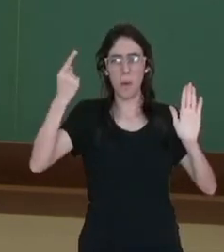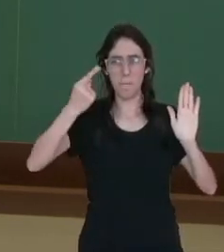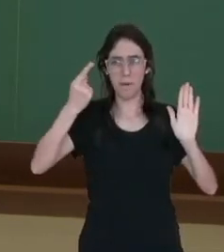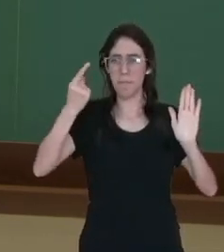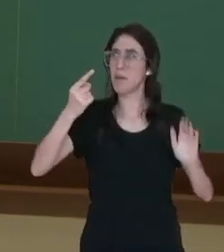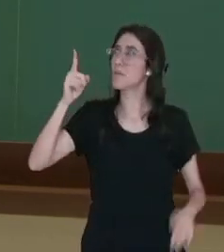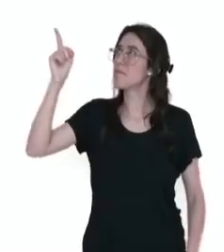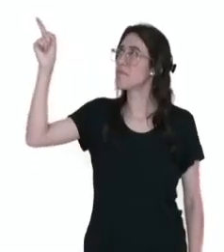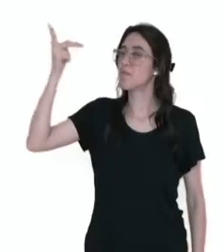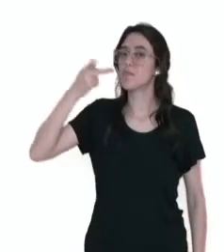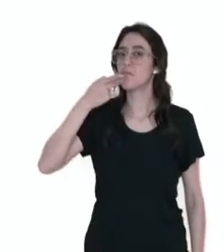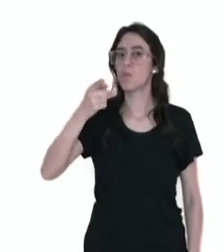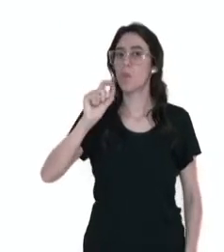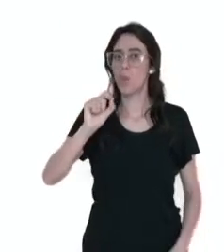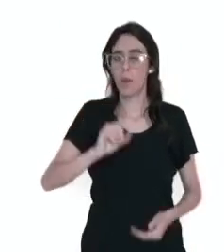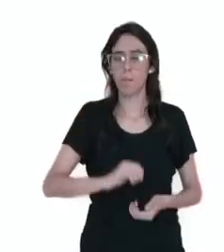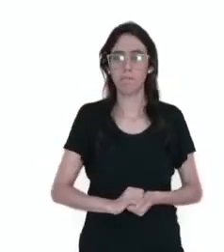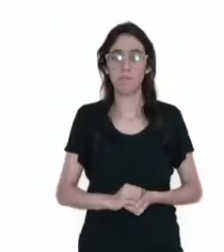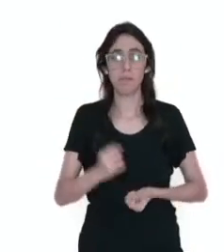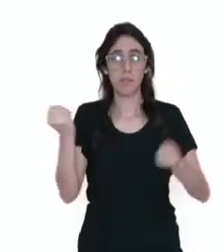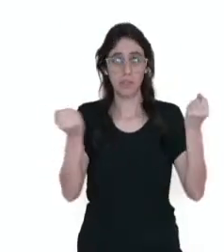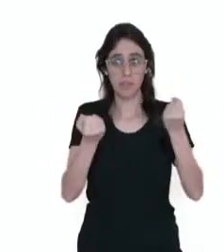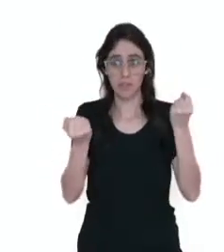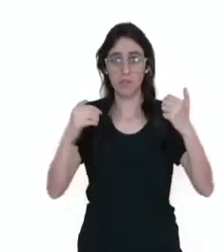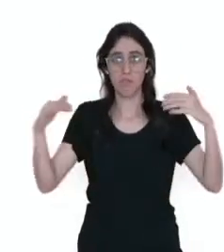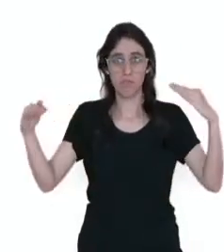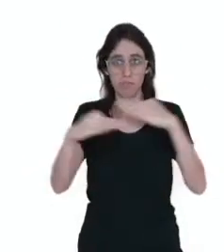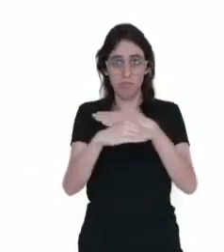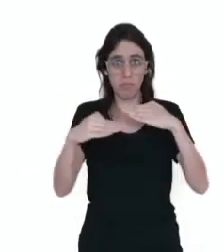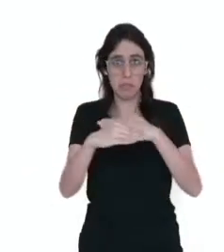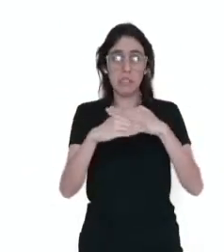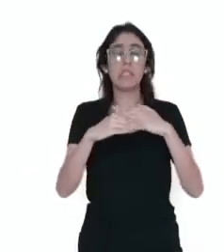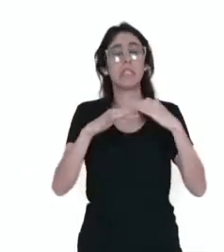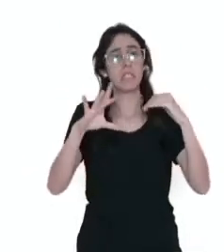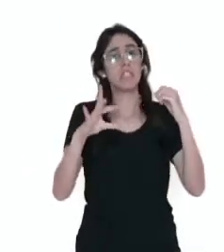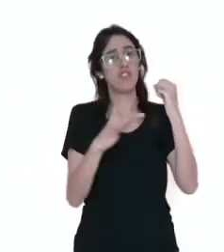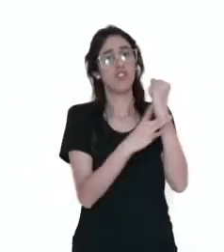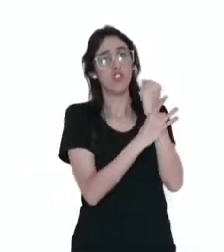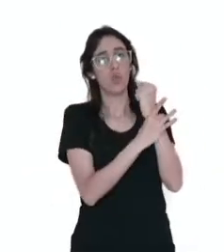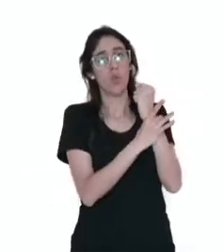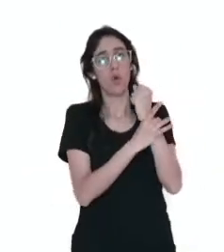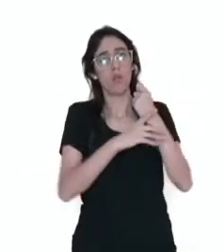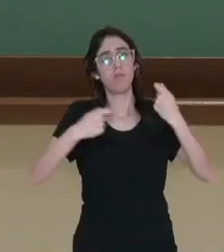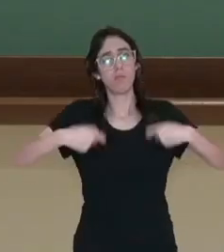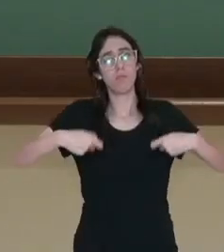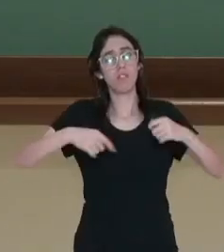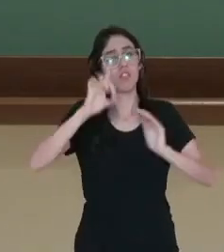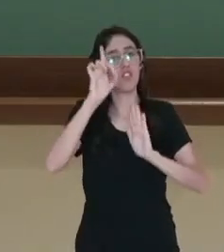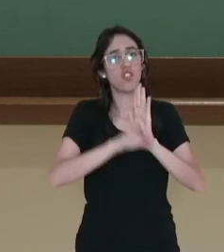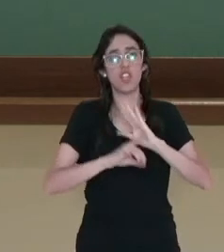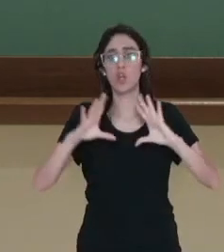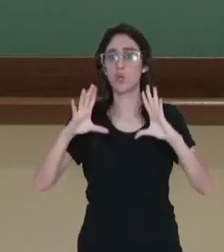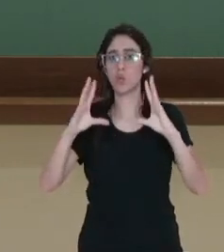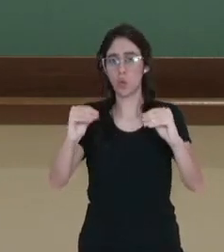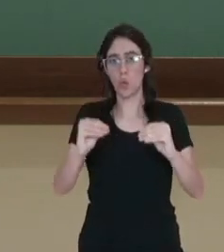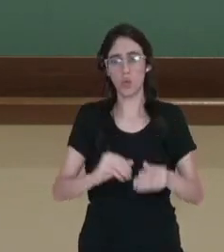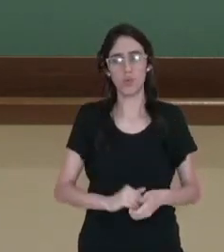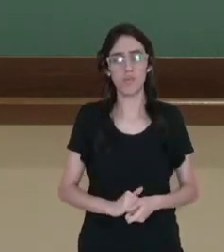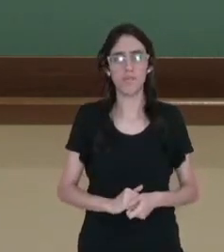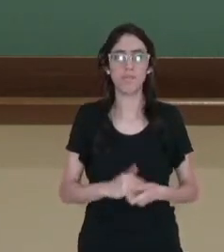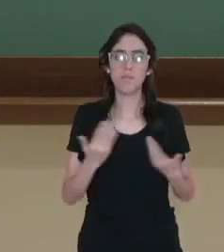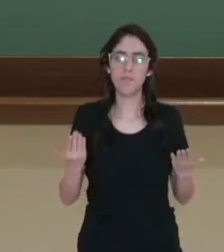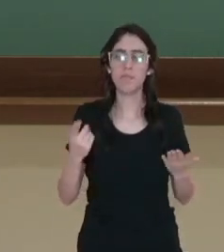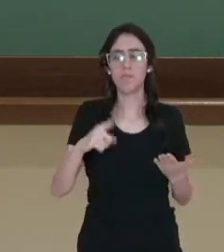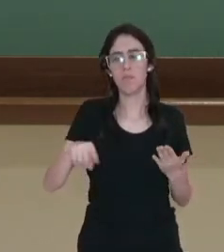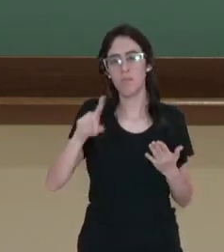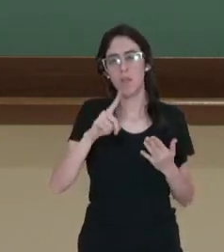inciso 2º, diz: o trânsito em condições seguras é um direito de todos. Portanto, você